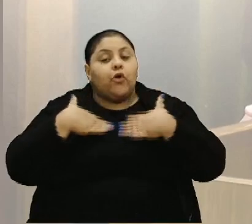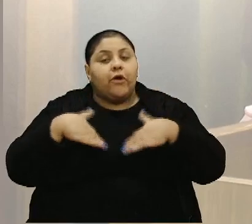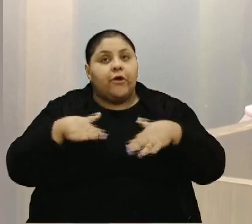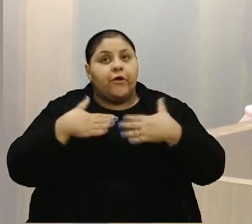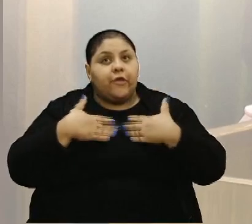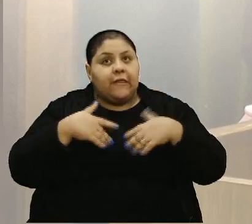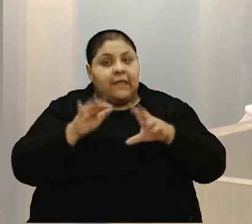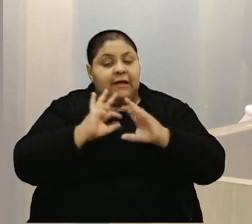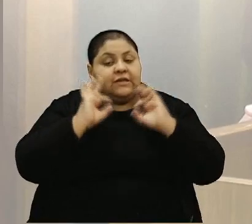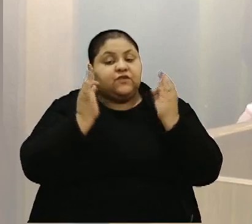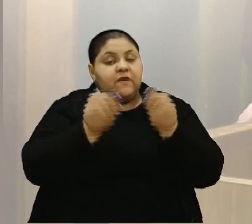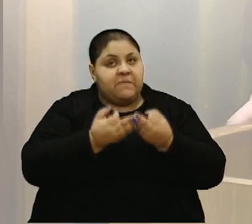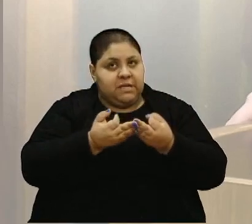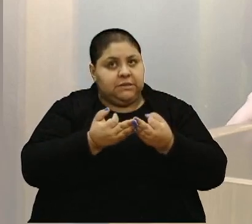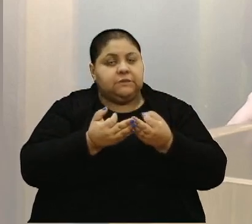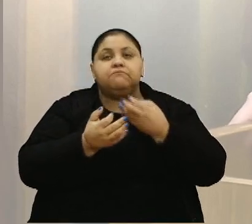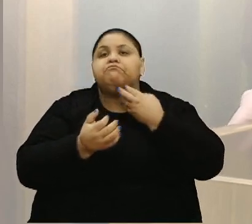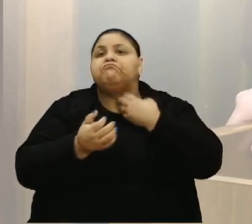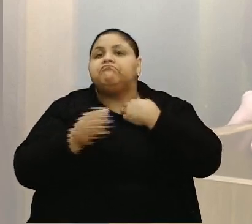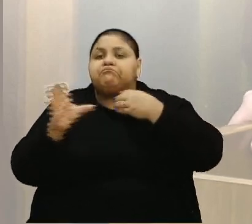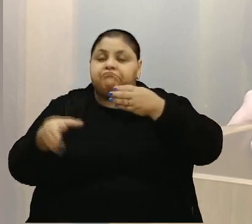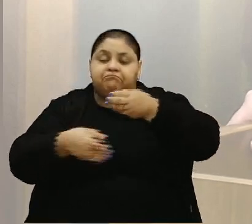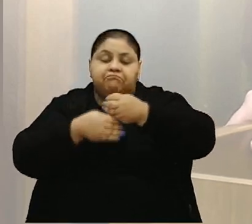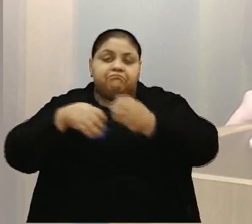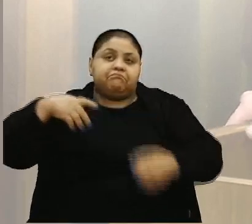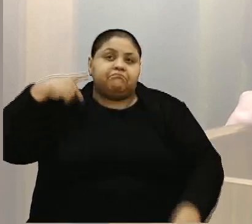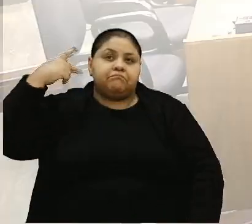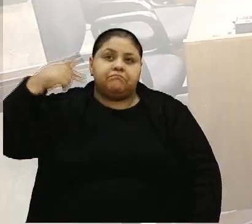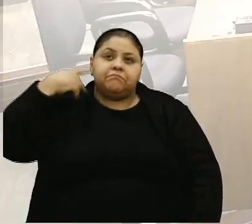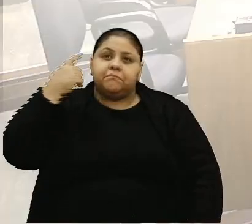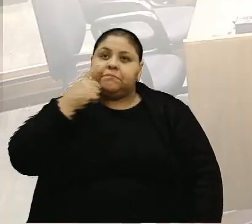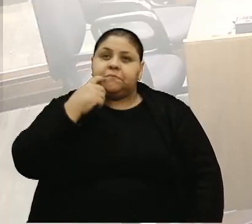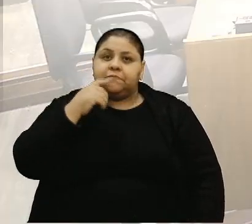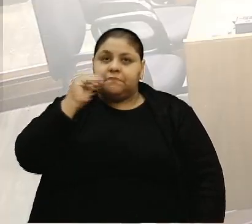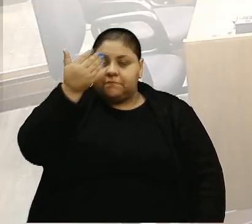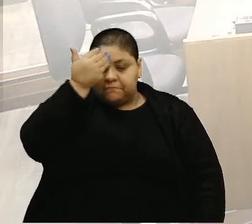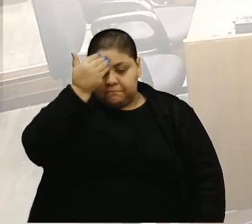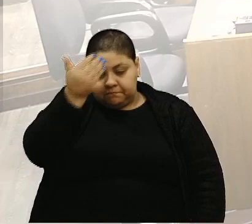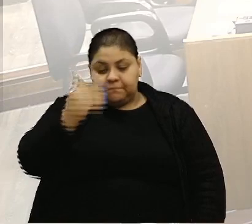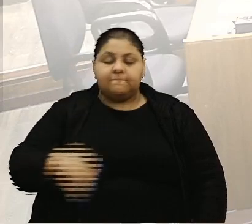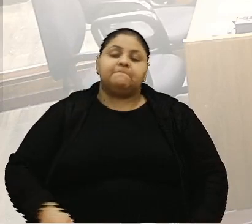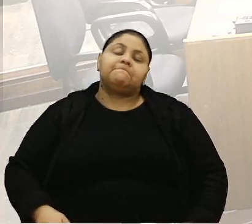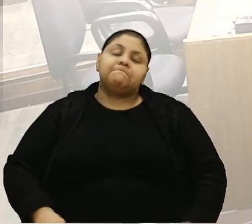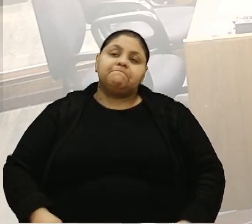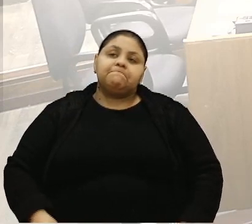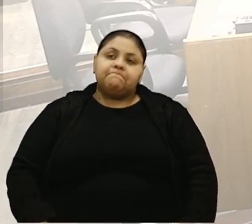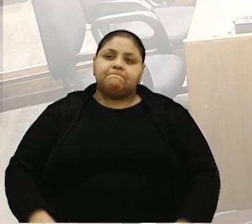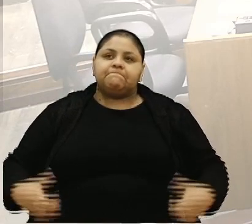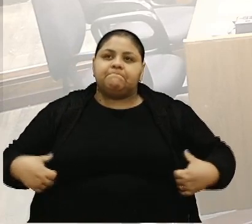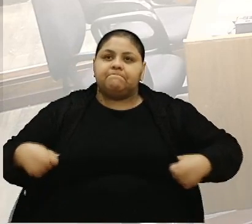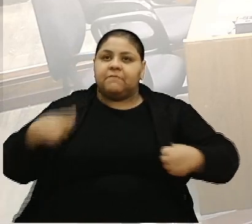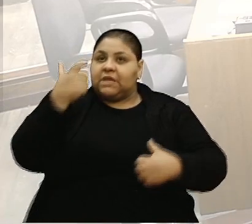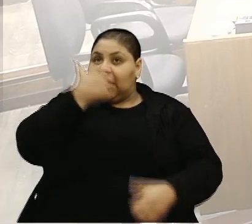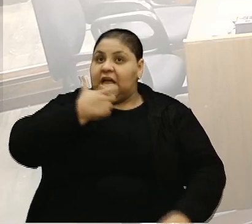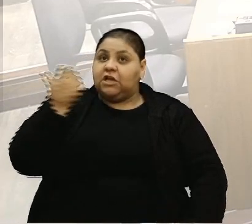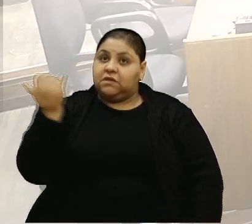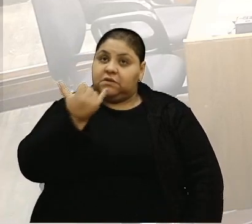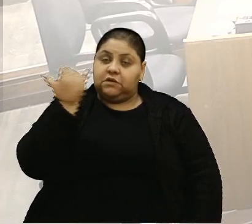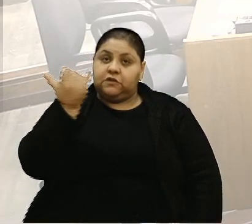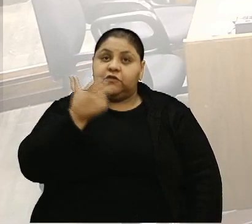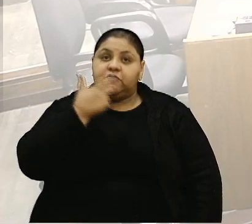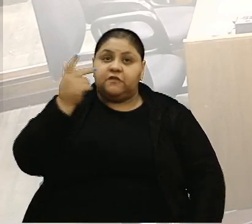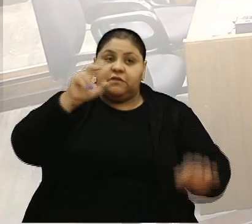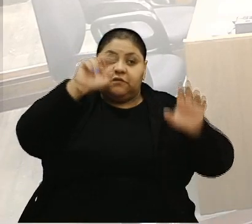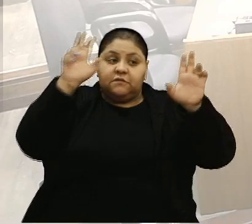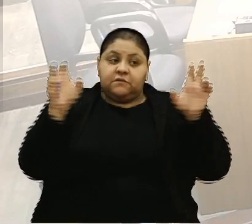a população. Seu à parte, vereadora Rose. Obrigada, vereadora Estela. Acho muito importante trazer esse